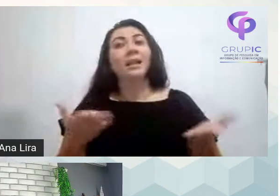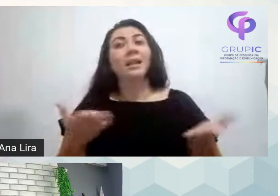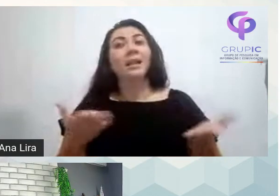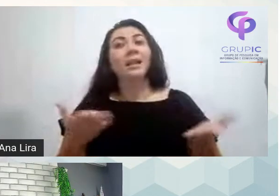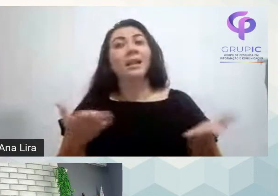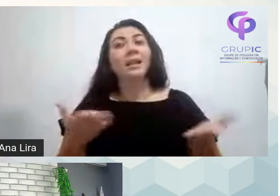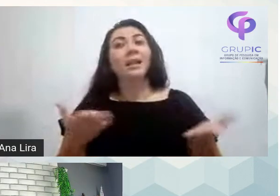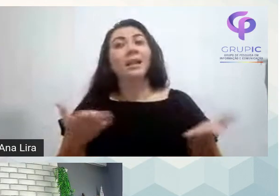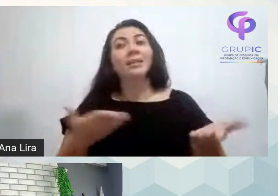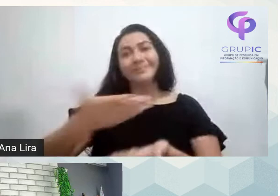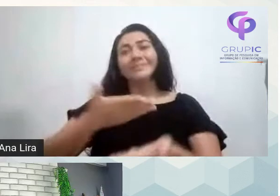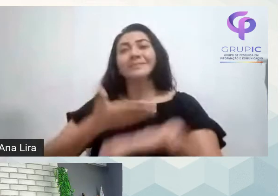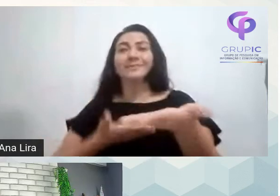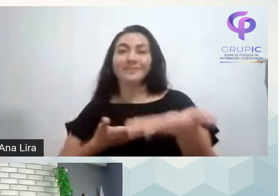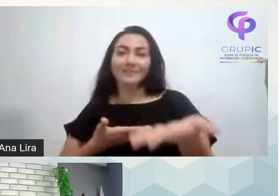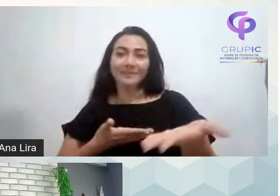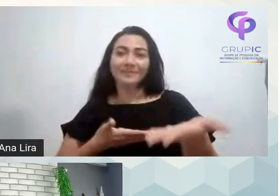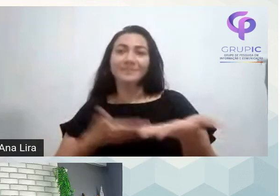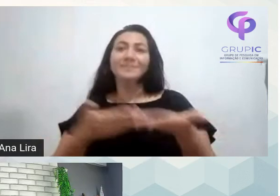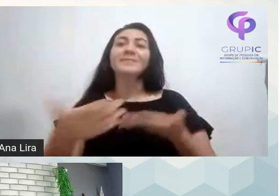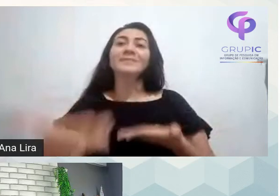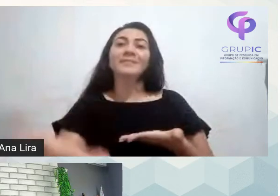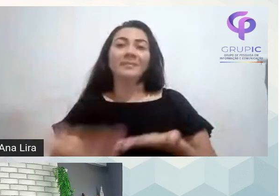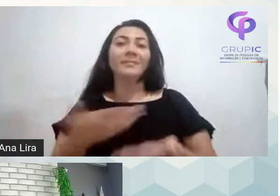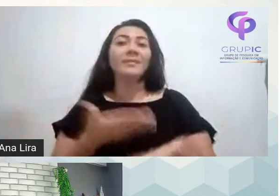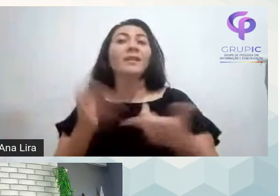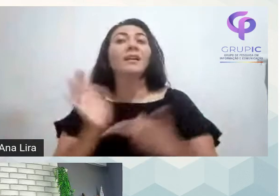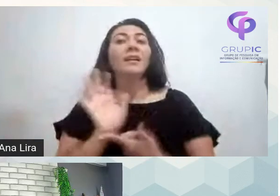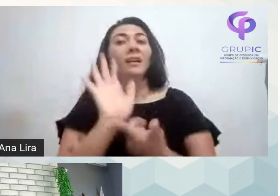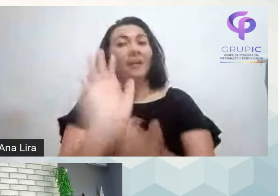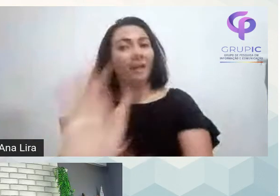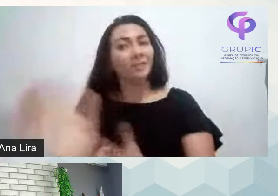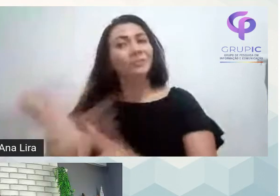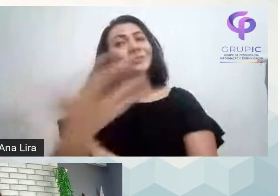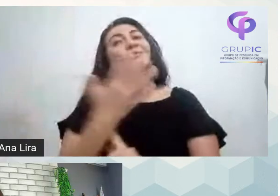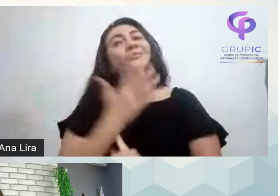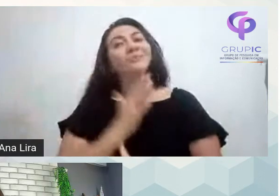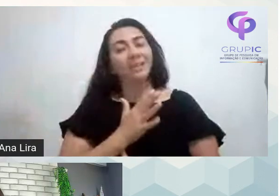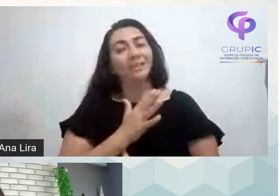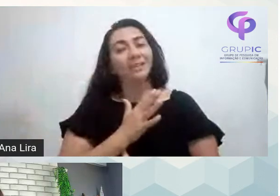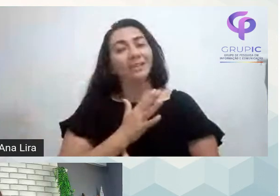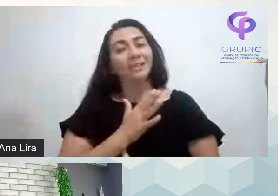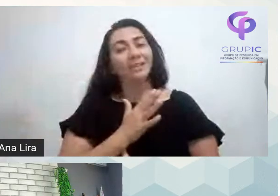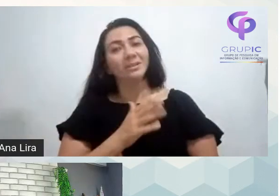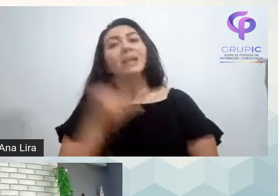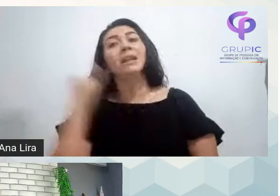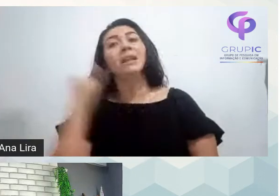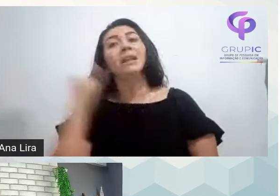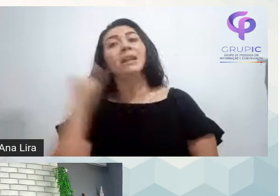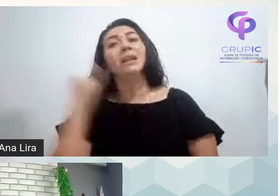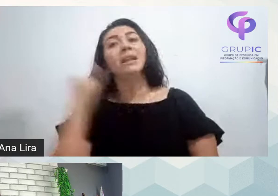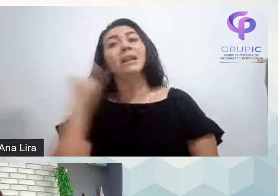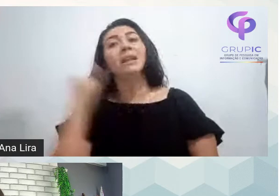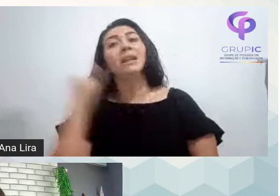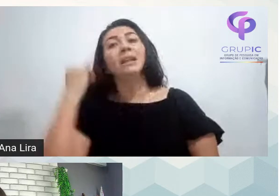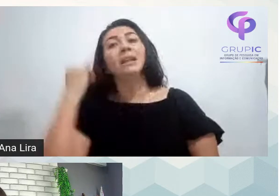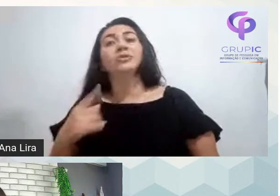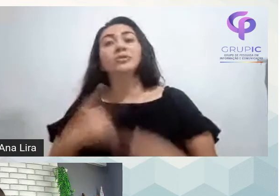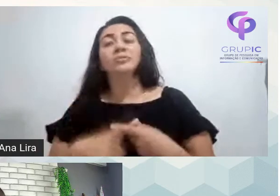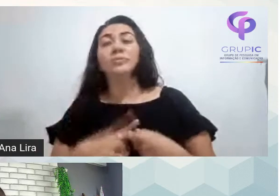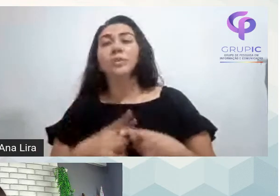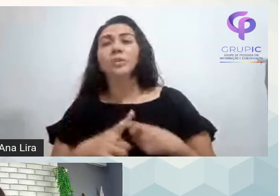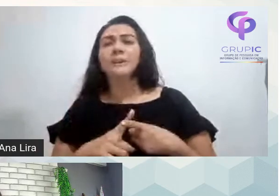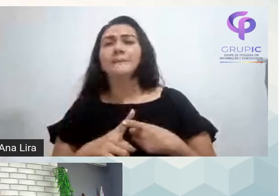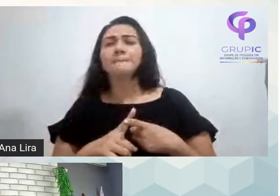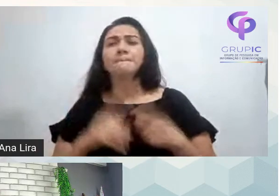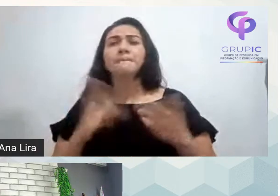me ajuda a desenvolver o nosso meio, não é? Que uma coisa que é extremamente interessante, eu vou já passar para a palavra da Vanusa, para a